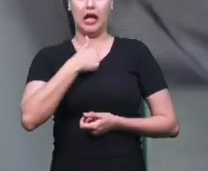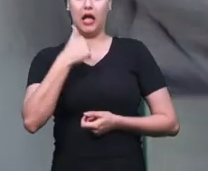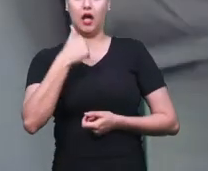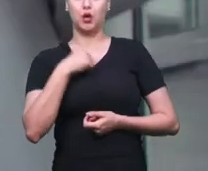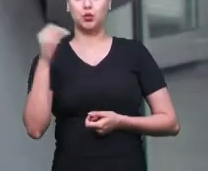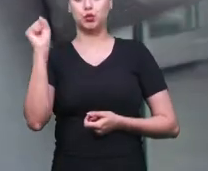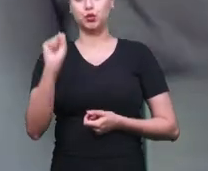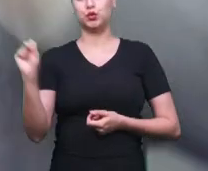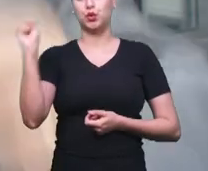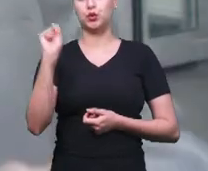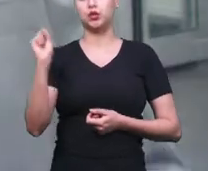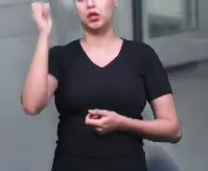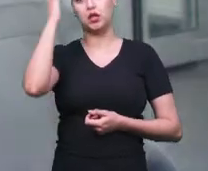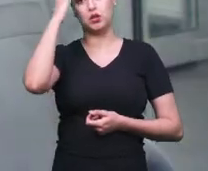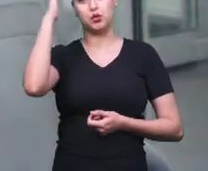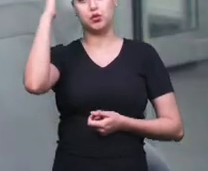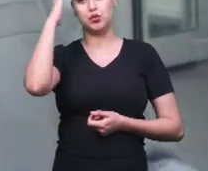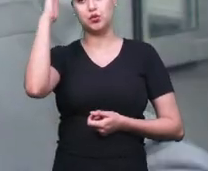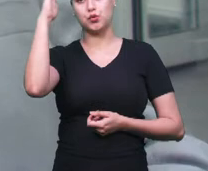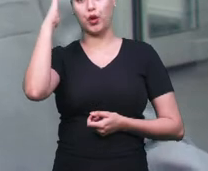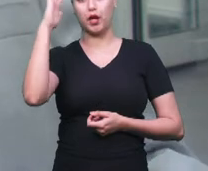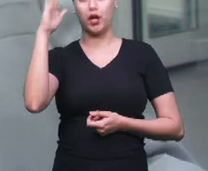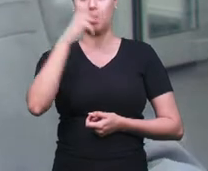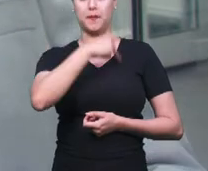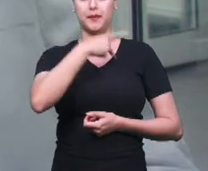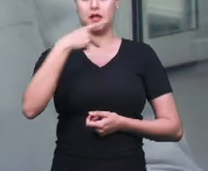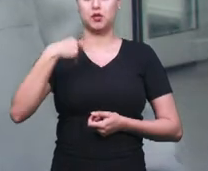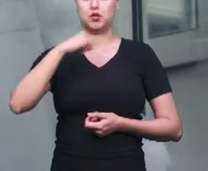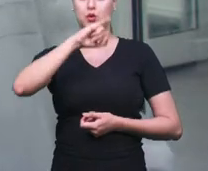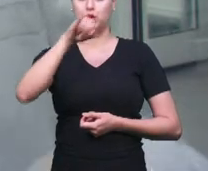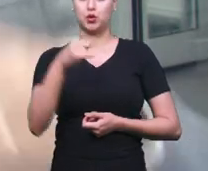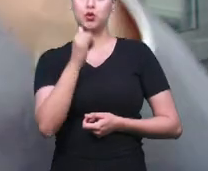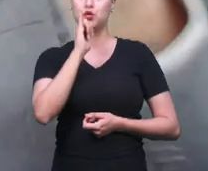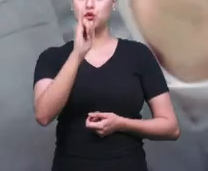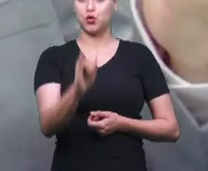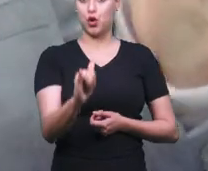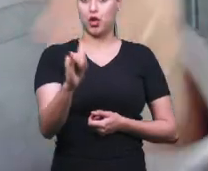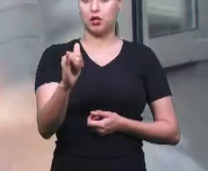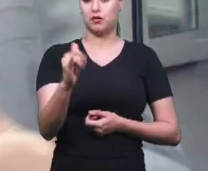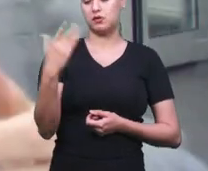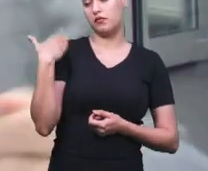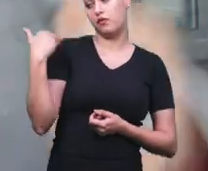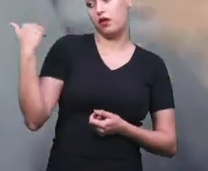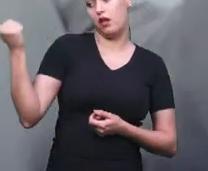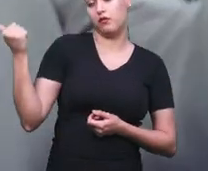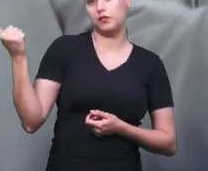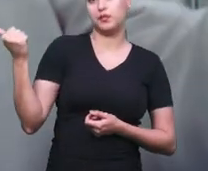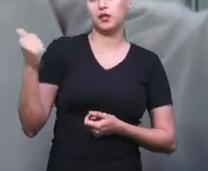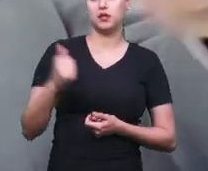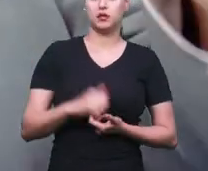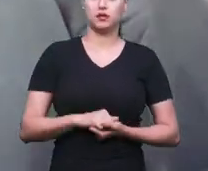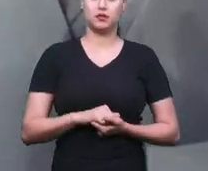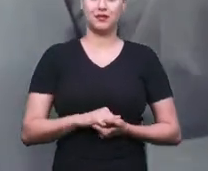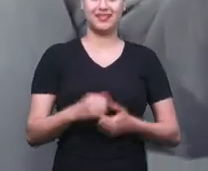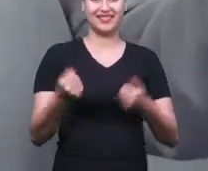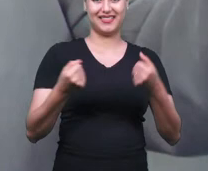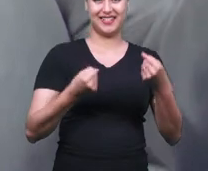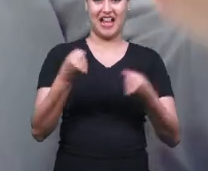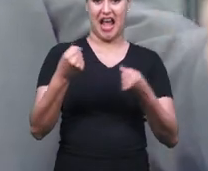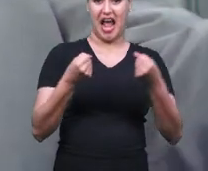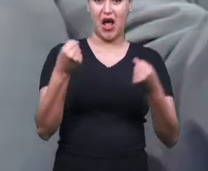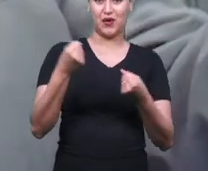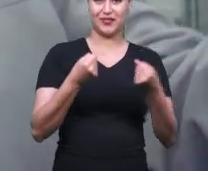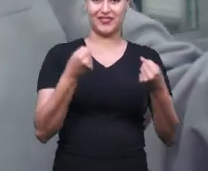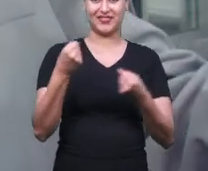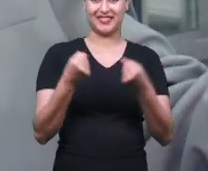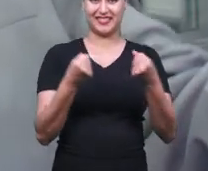um sonho, e o pastor Jonas chegava para mim, no sonho, claro, né? Chegava até de jipe, naquele jipe antigo, né? É.